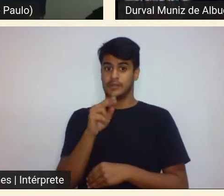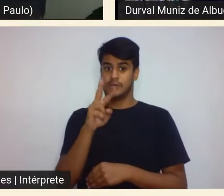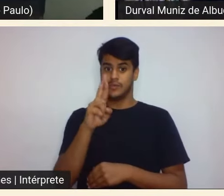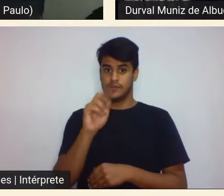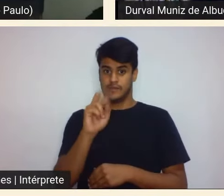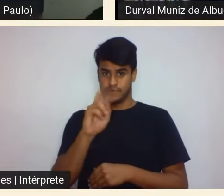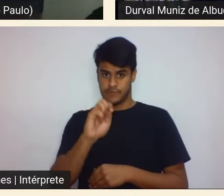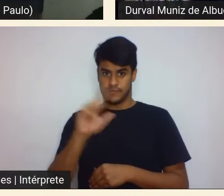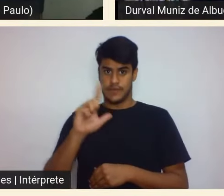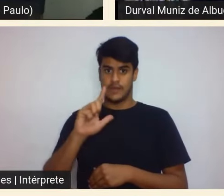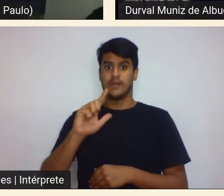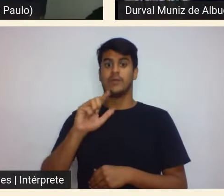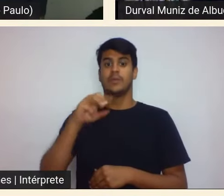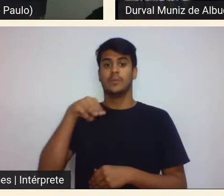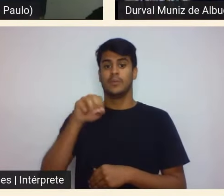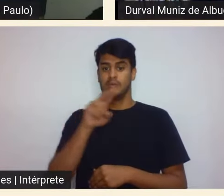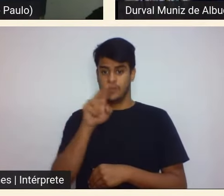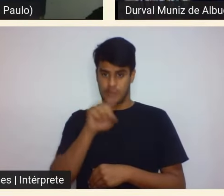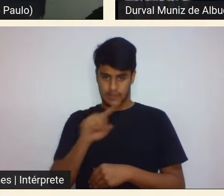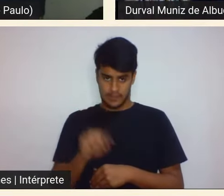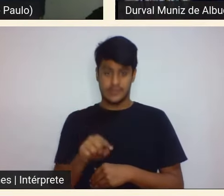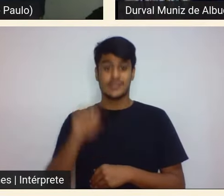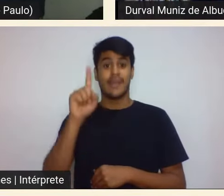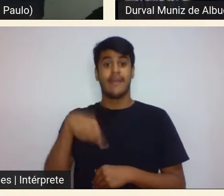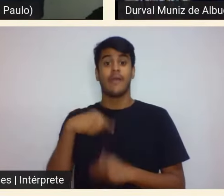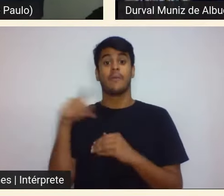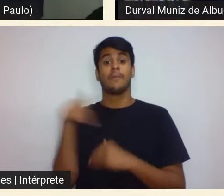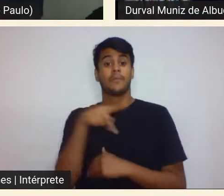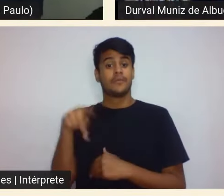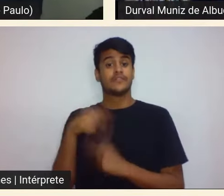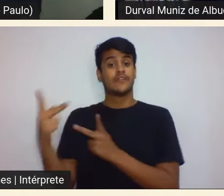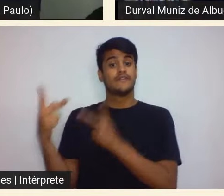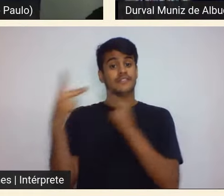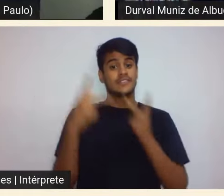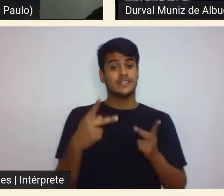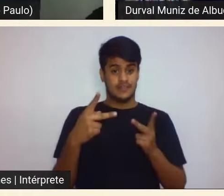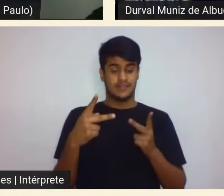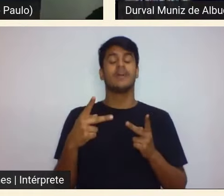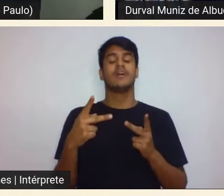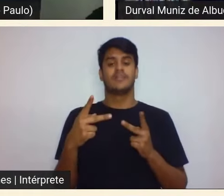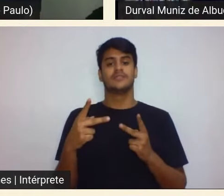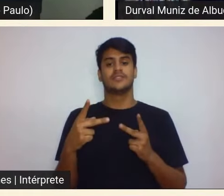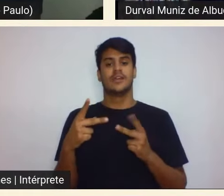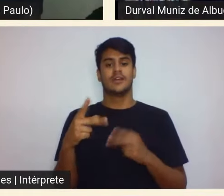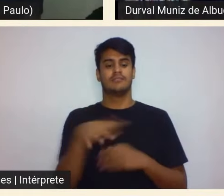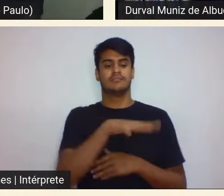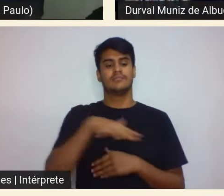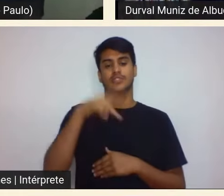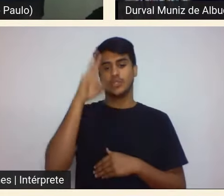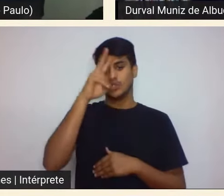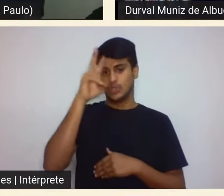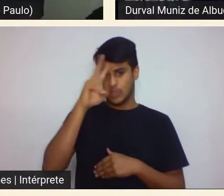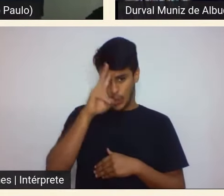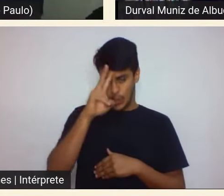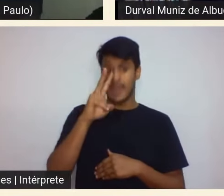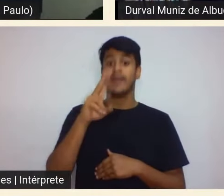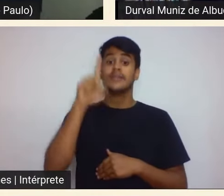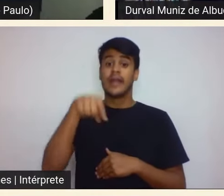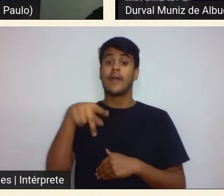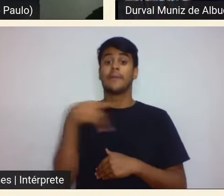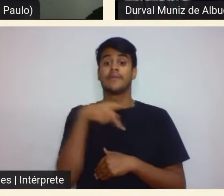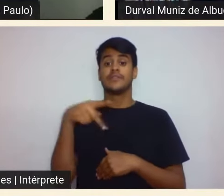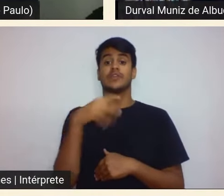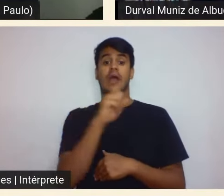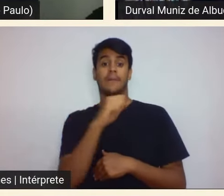Júnior é professor visitante do Departamento de História da Universidade Estadual da Paraíba, professor titular aposentado da